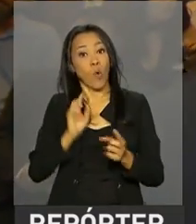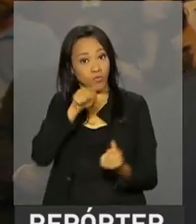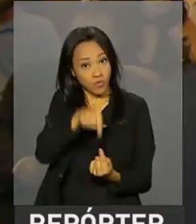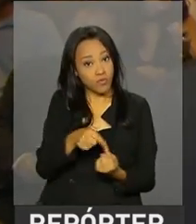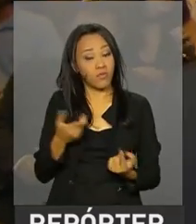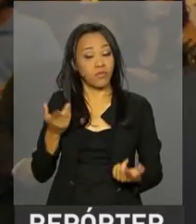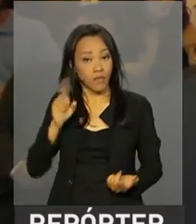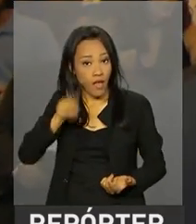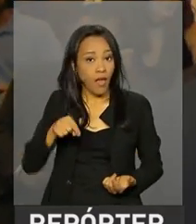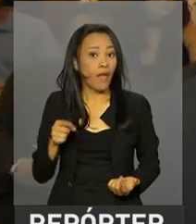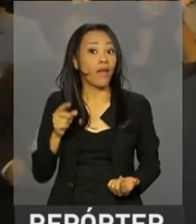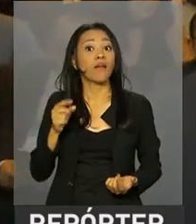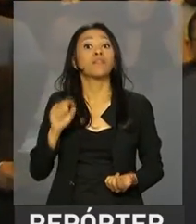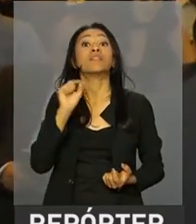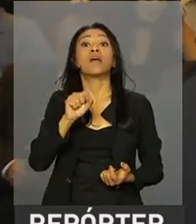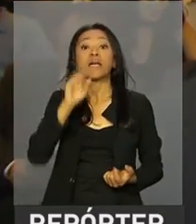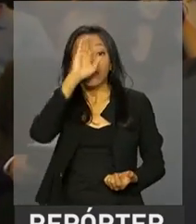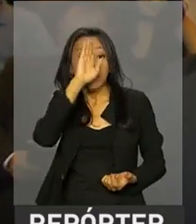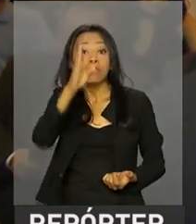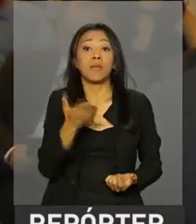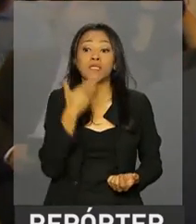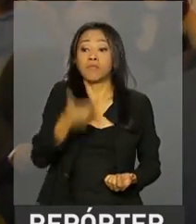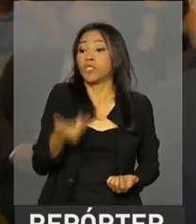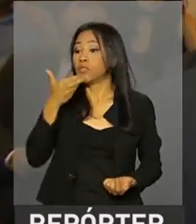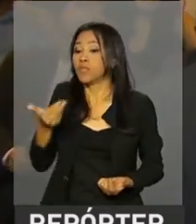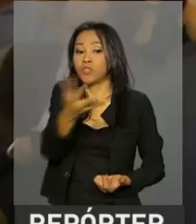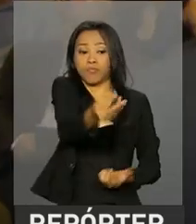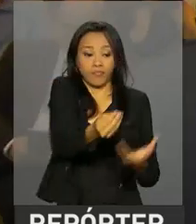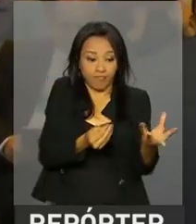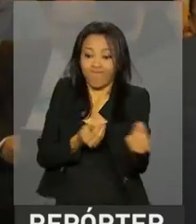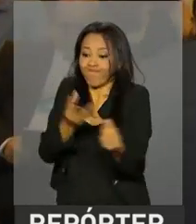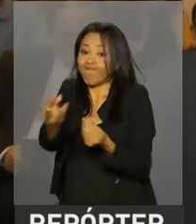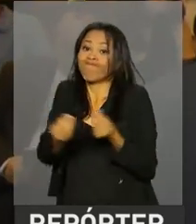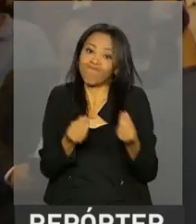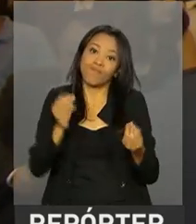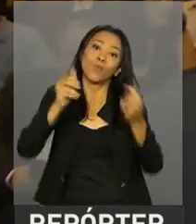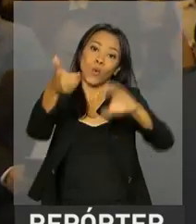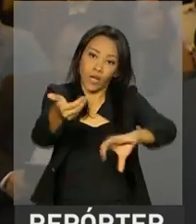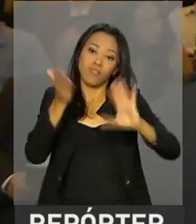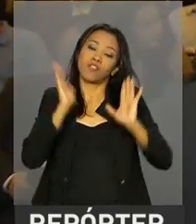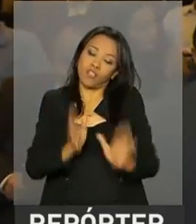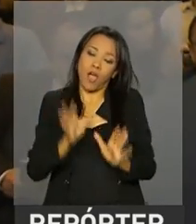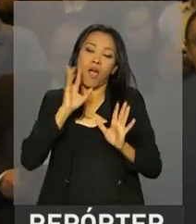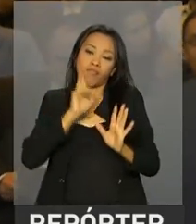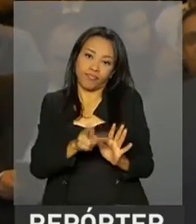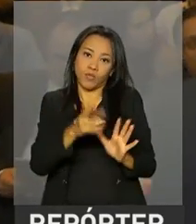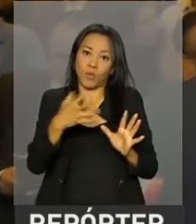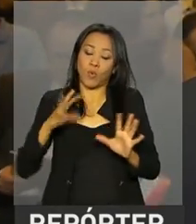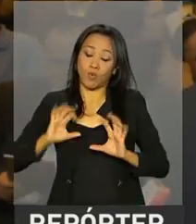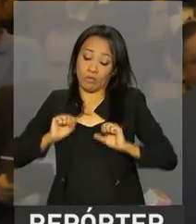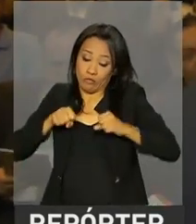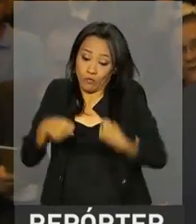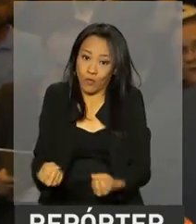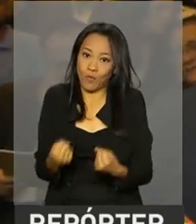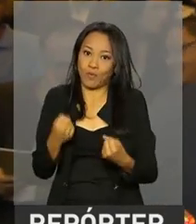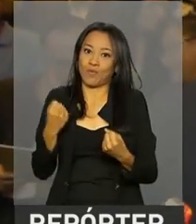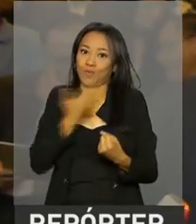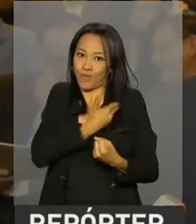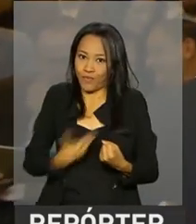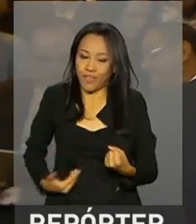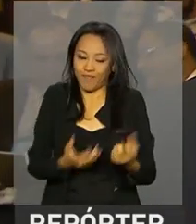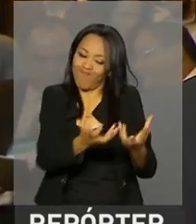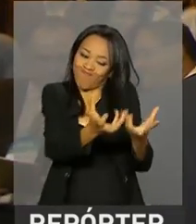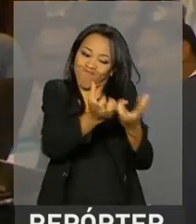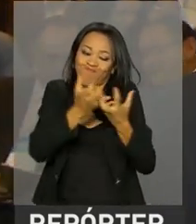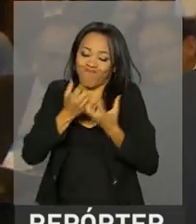exatamente né atender as principais demandas do congresso nacional foram atendidas o governo fez um grande esforço o relator fez um